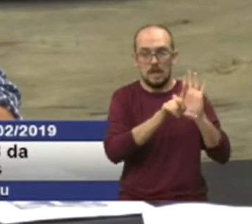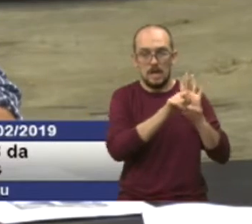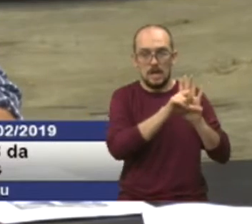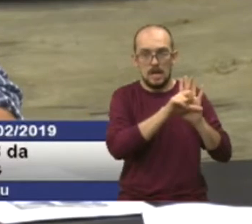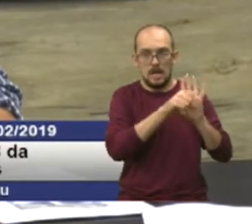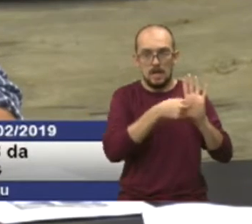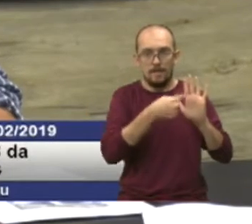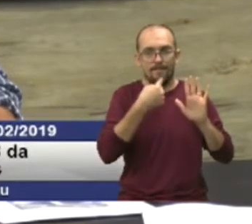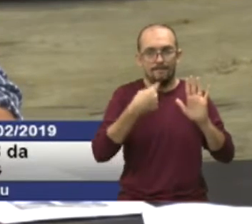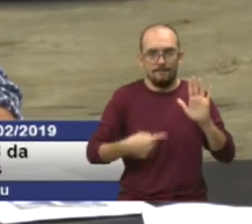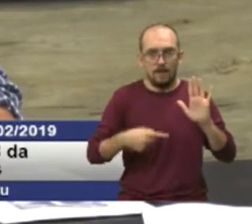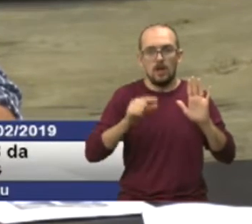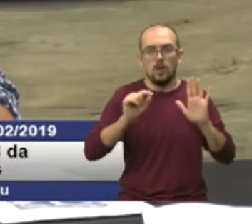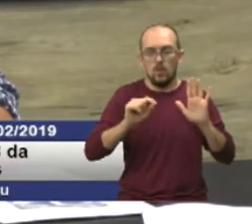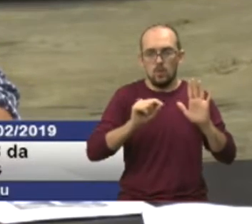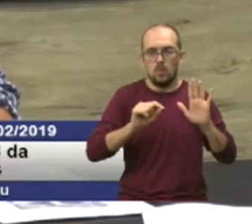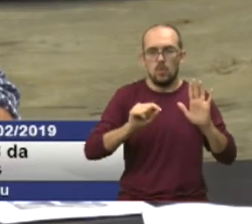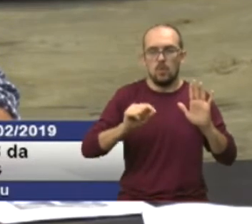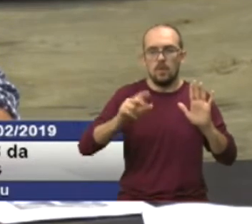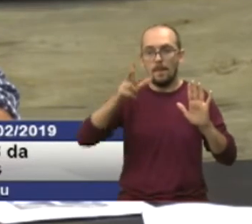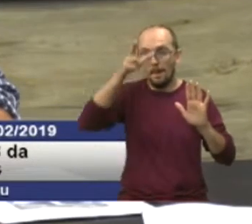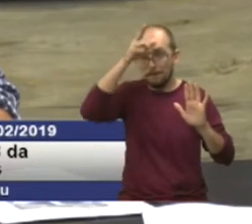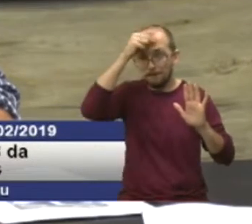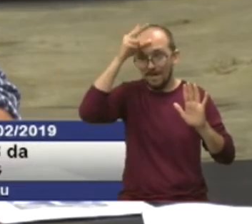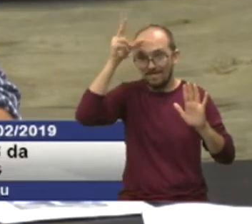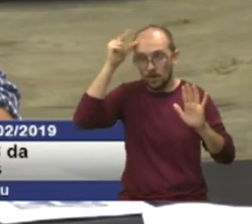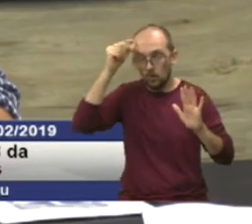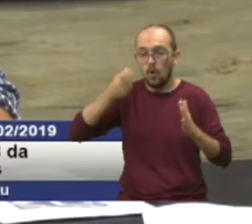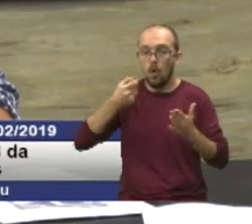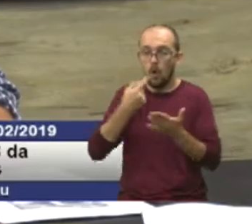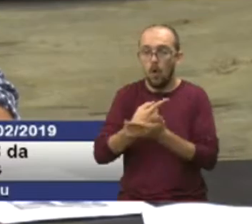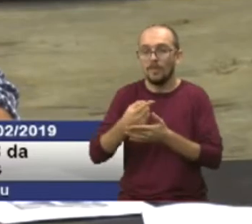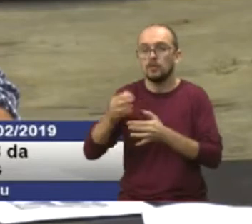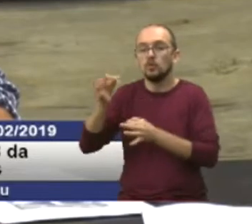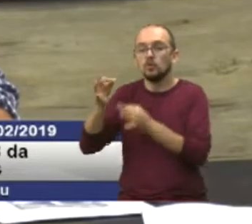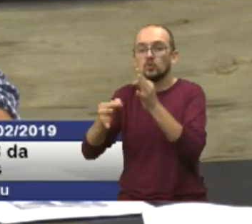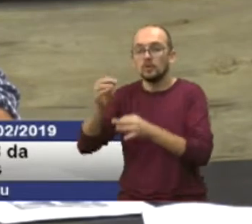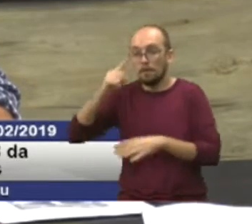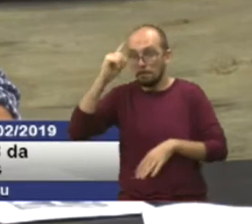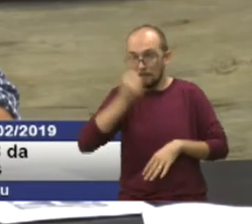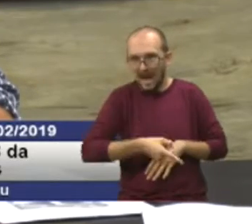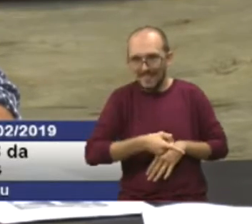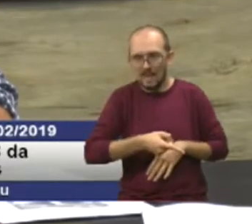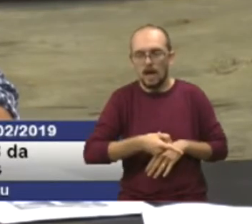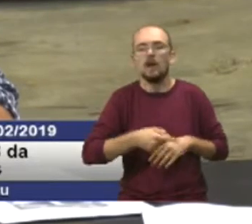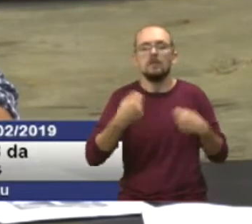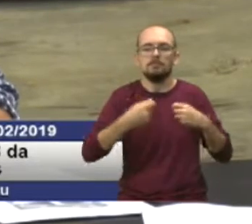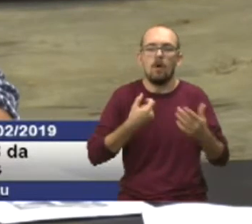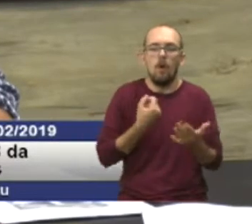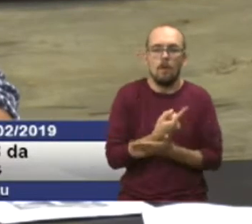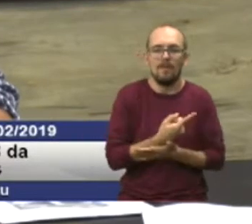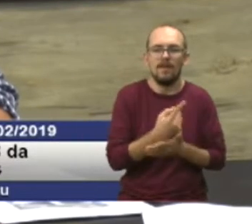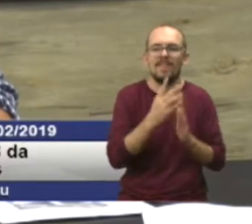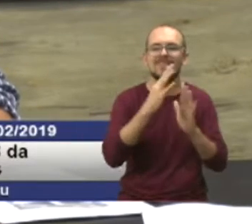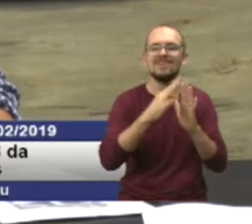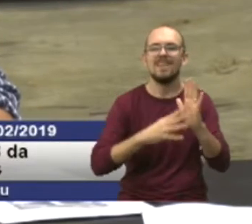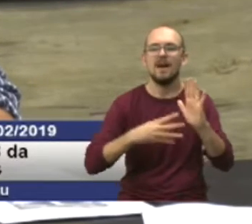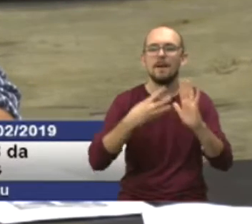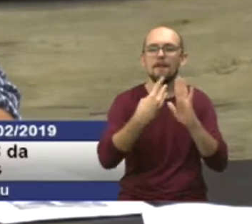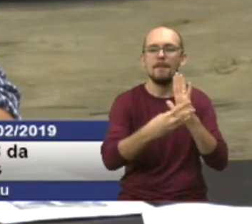comprar o remédio, quando é ordem judicial, pela tabela CAP, que é uma tabela que o governo